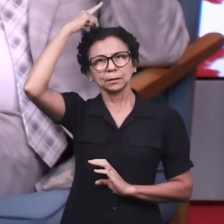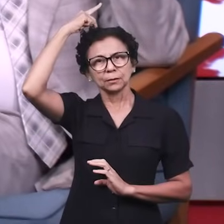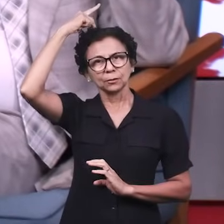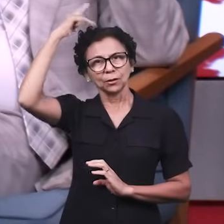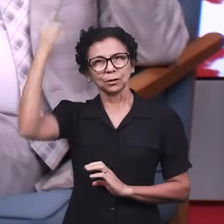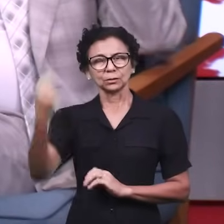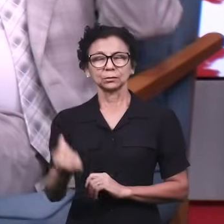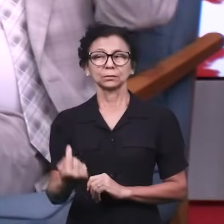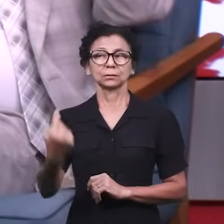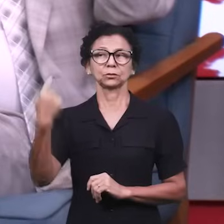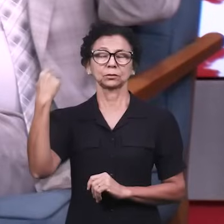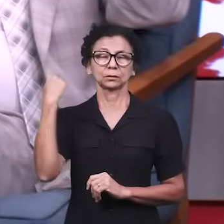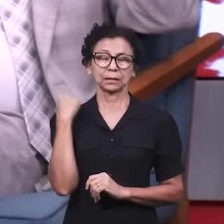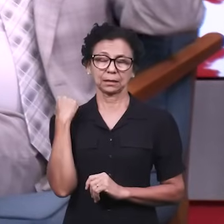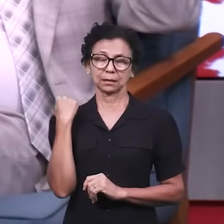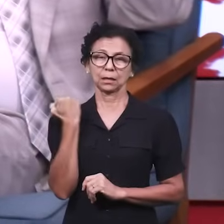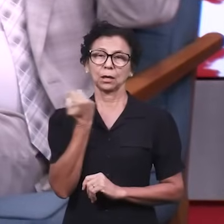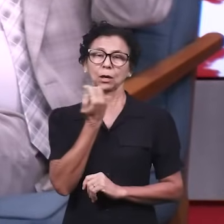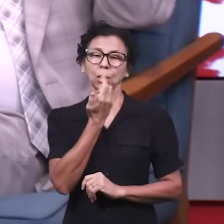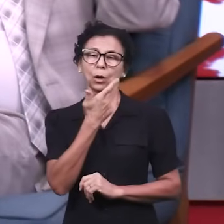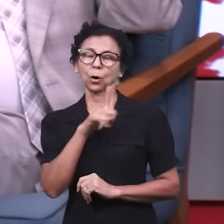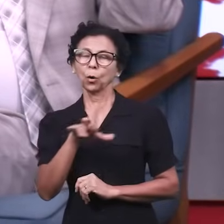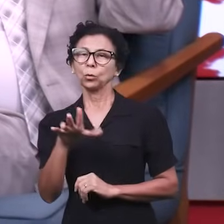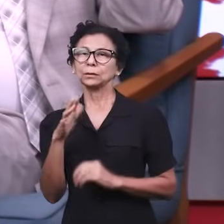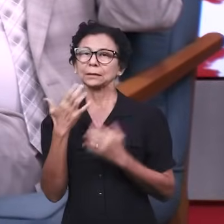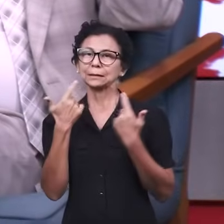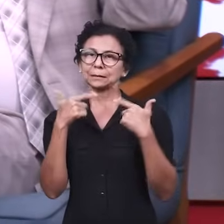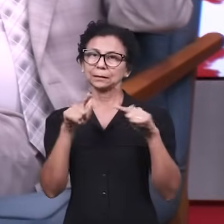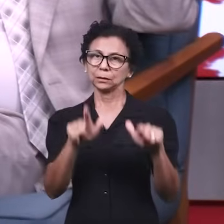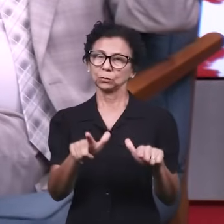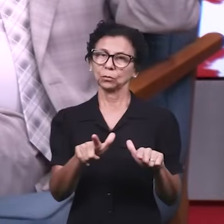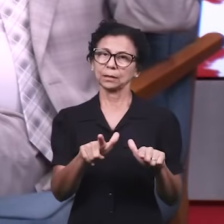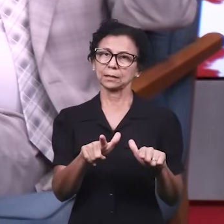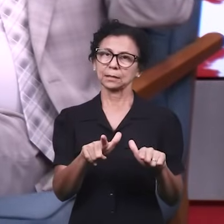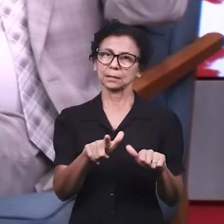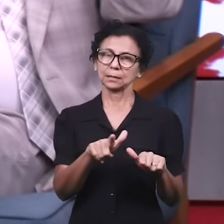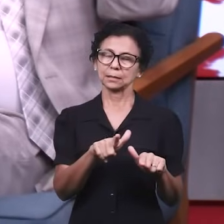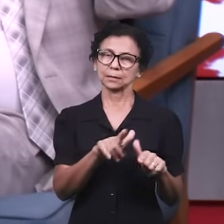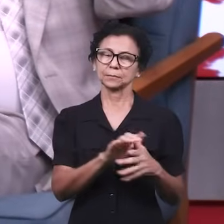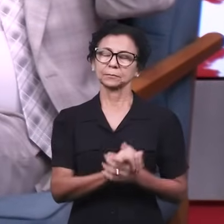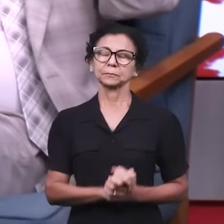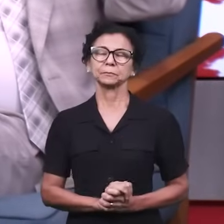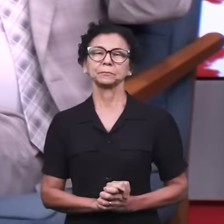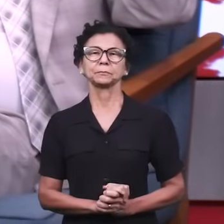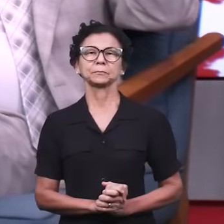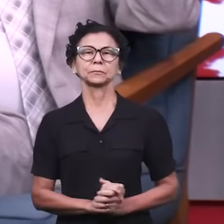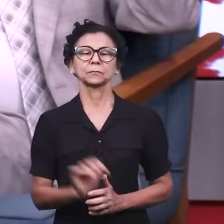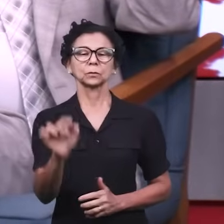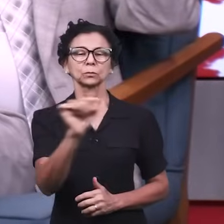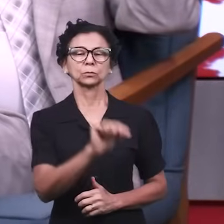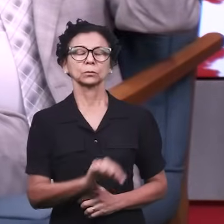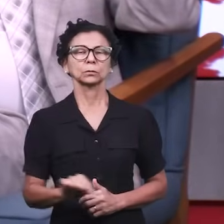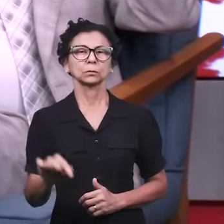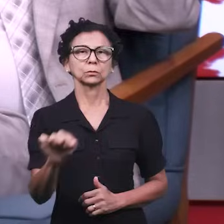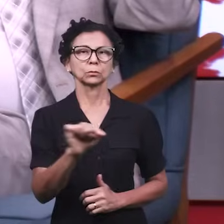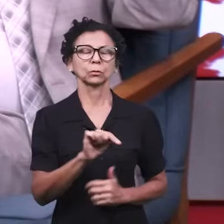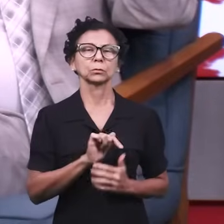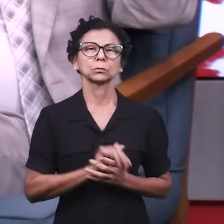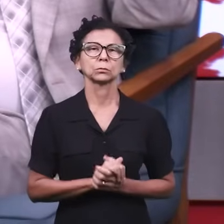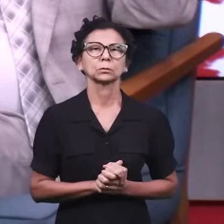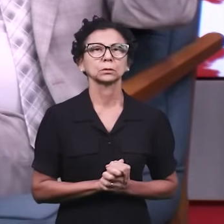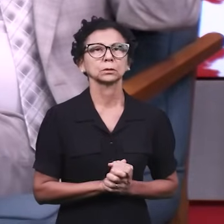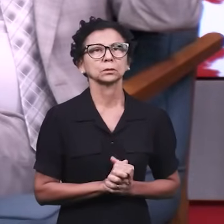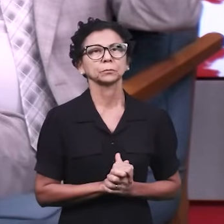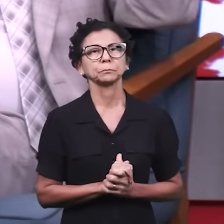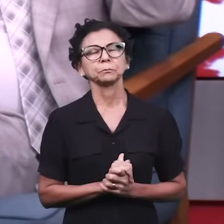noutras línguas. Glossa, a língua desconhecida. Quem fala aos homens, quem